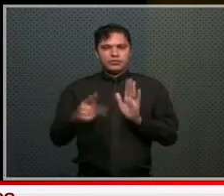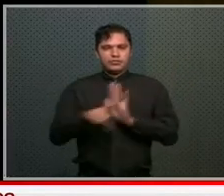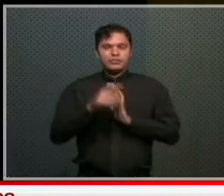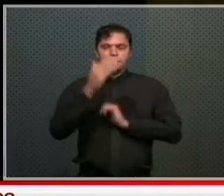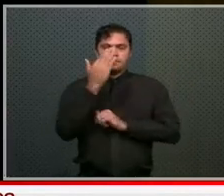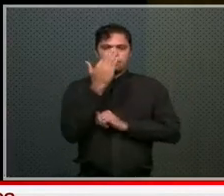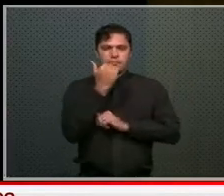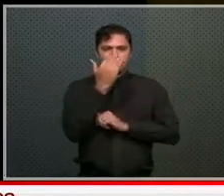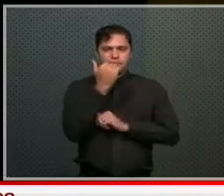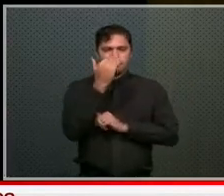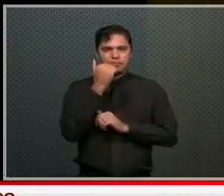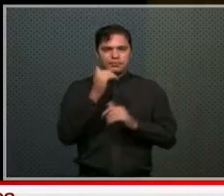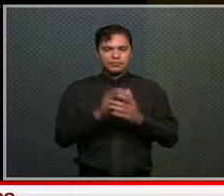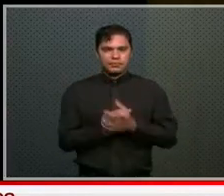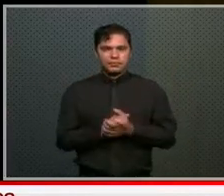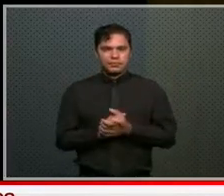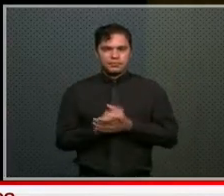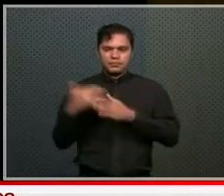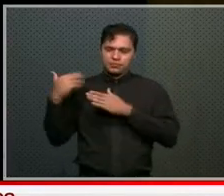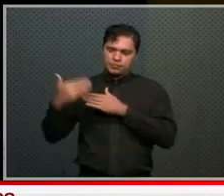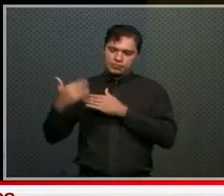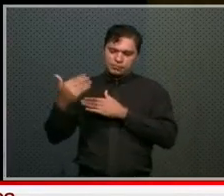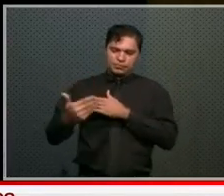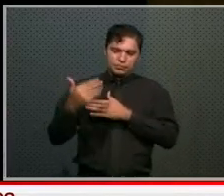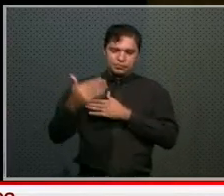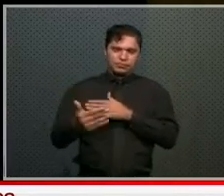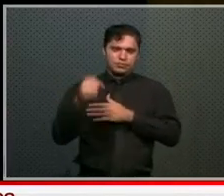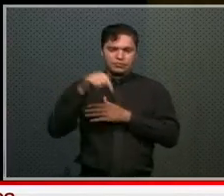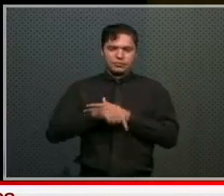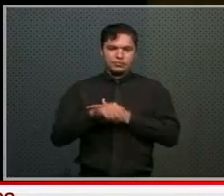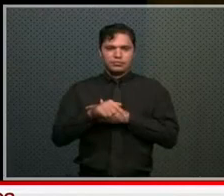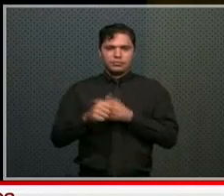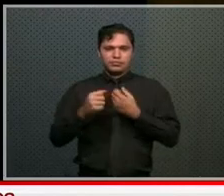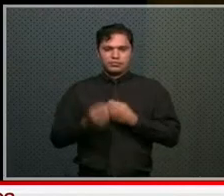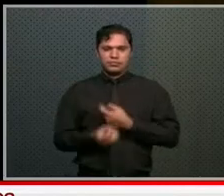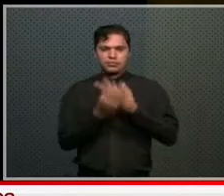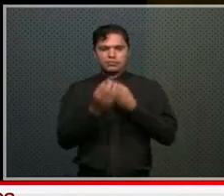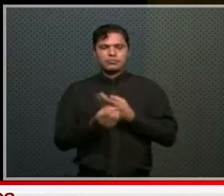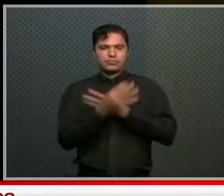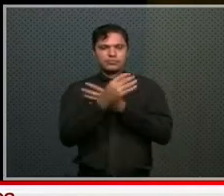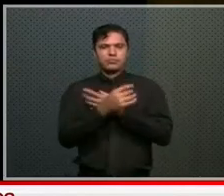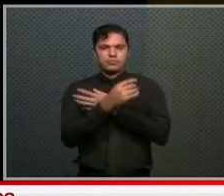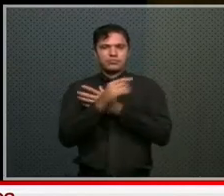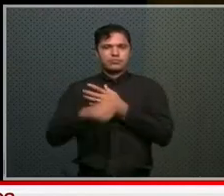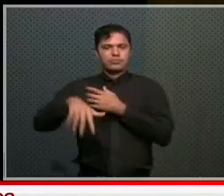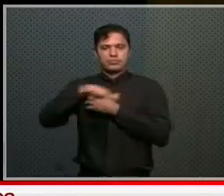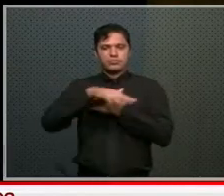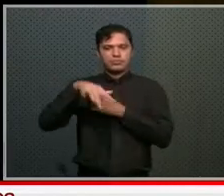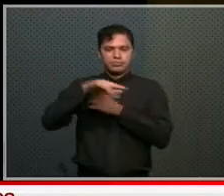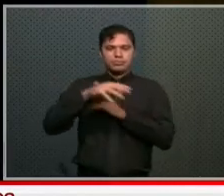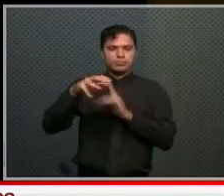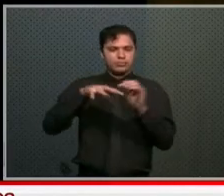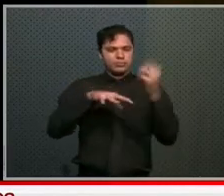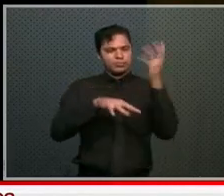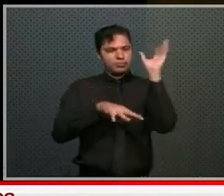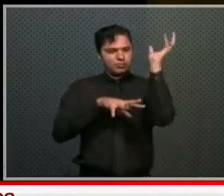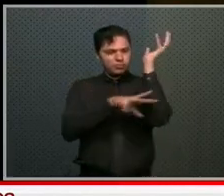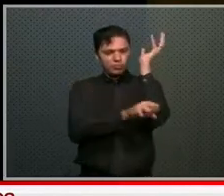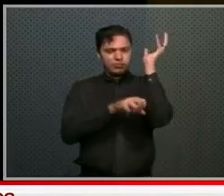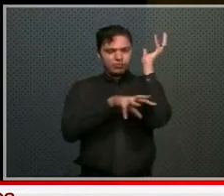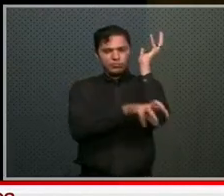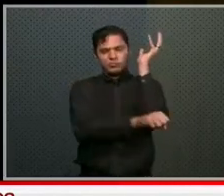alimentos perpassando uma oferta e maior escala condomínio agronômico em detrimento do extrativismo